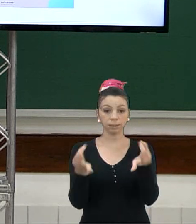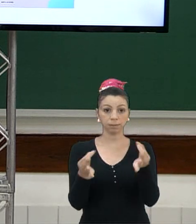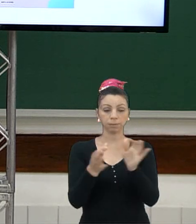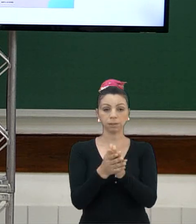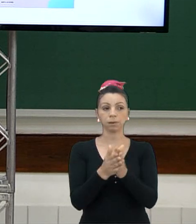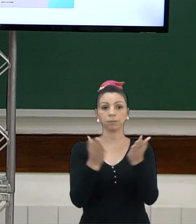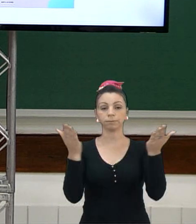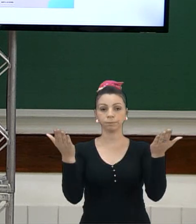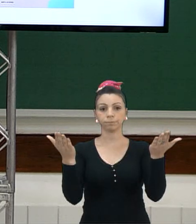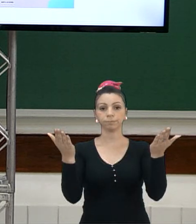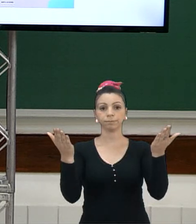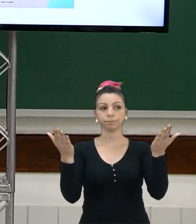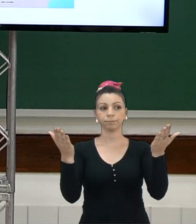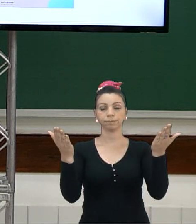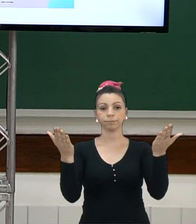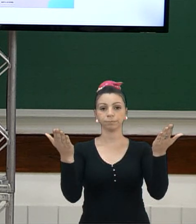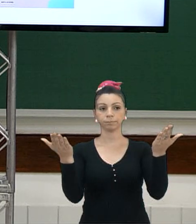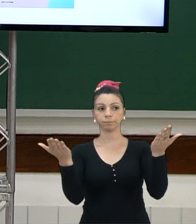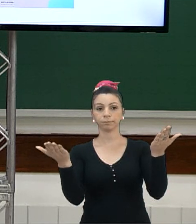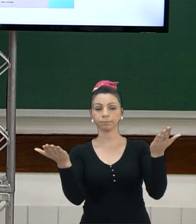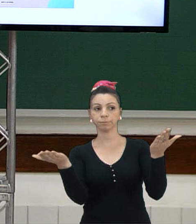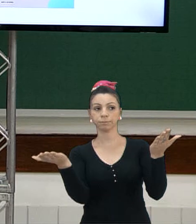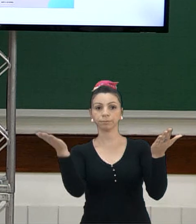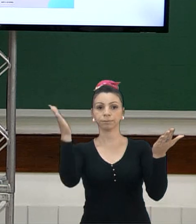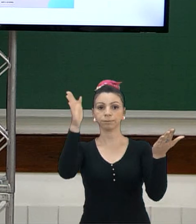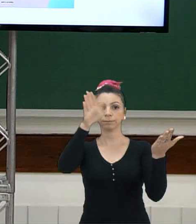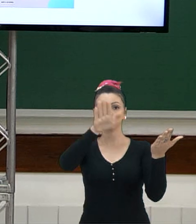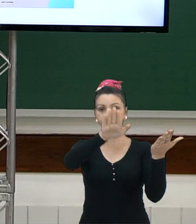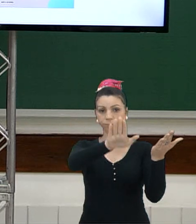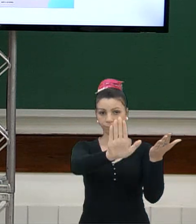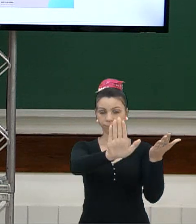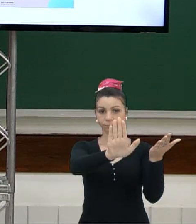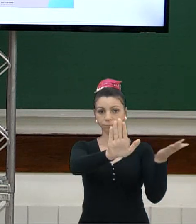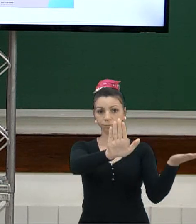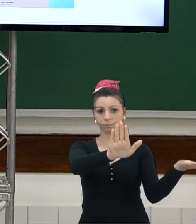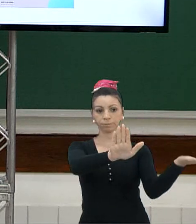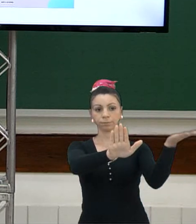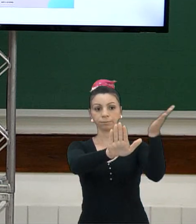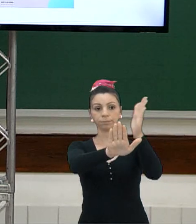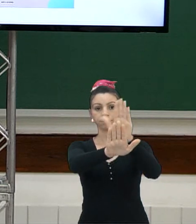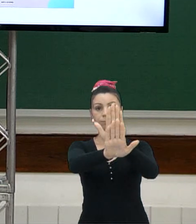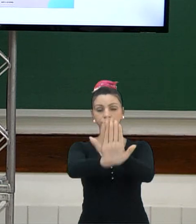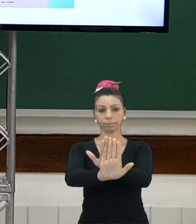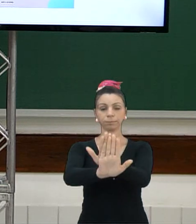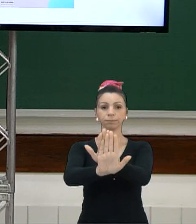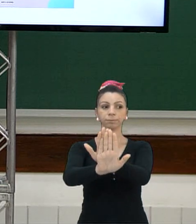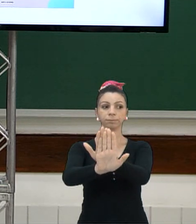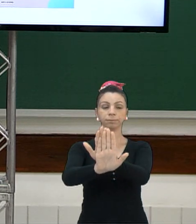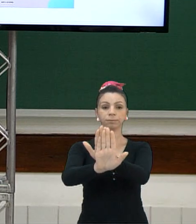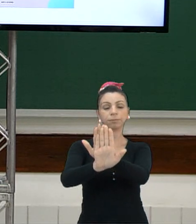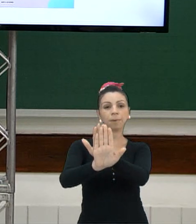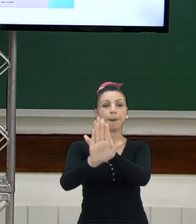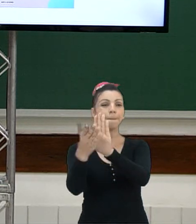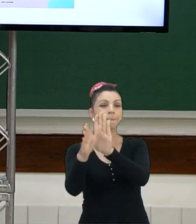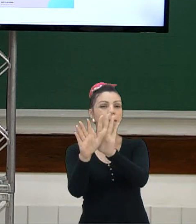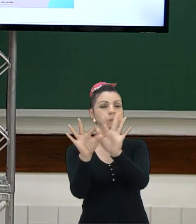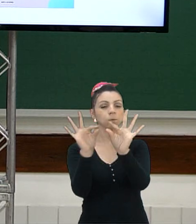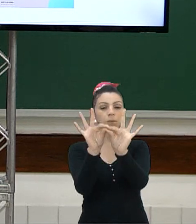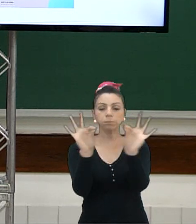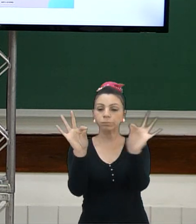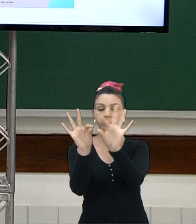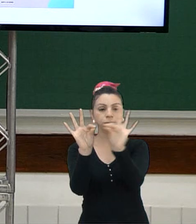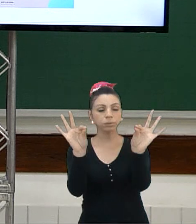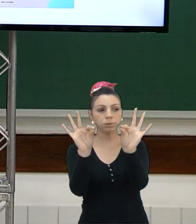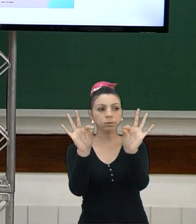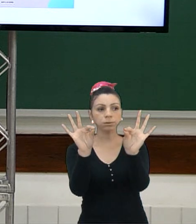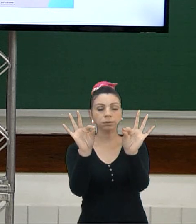aqui, como se fosse em 13, uma dobradura de carta mesmo. Só vou tentar medir mais ou menos para